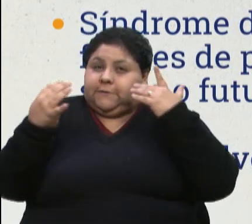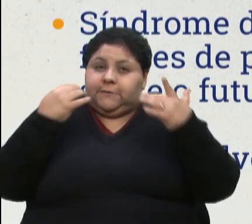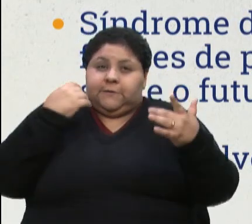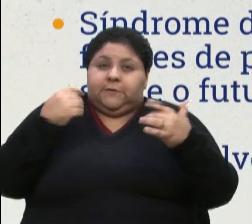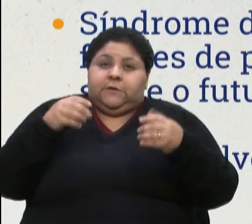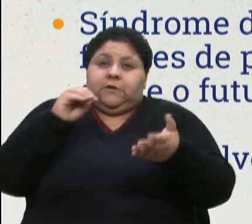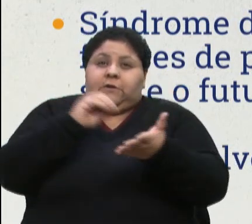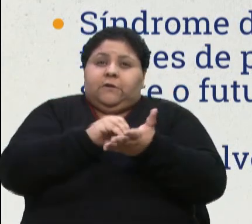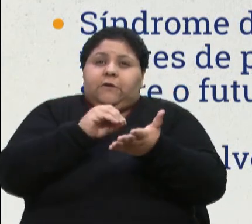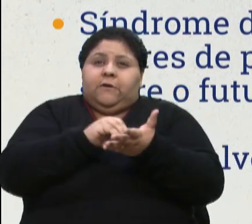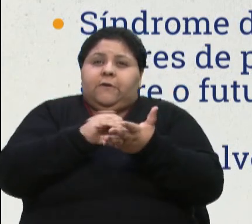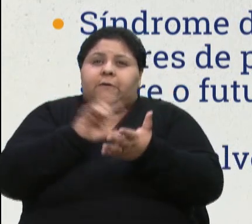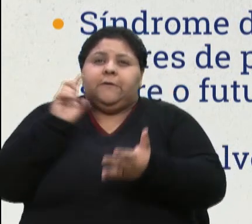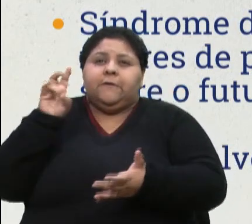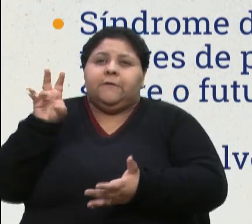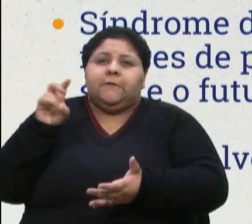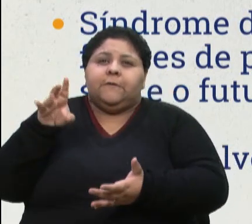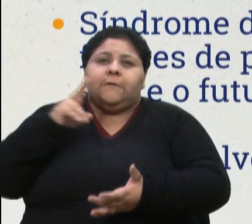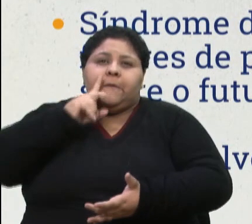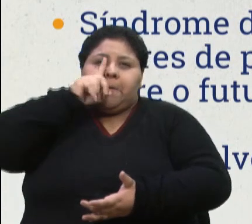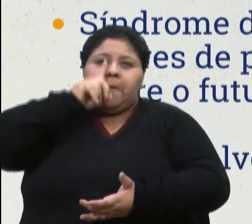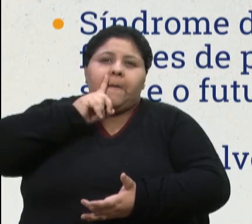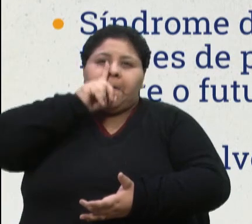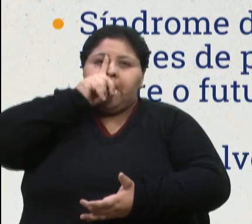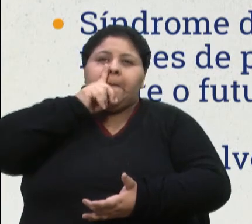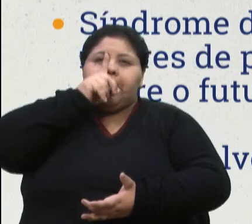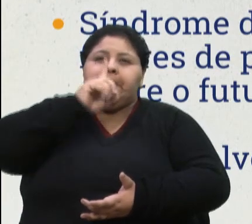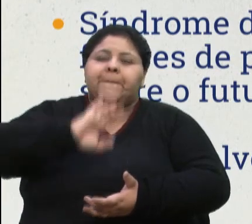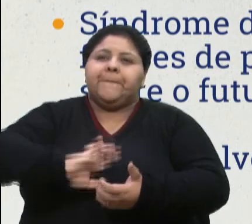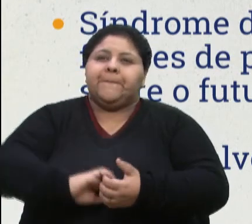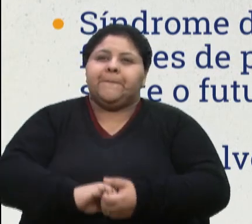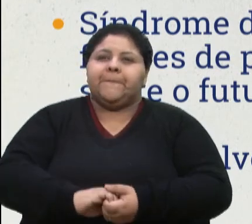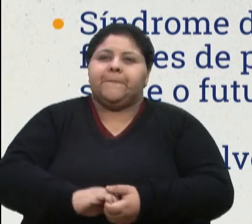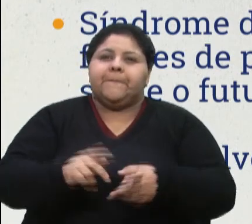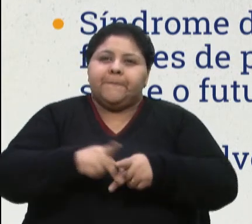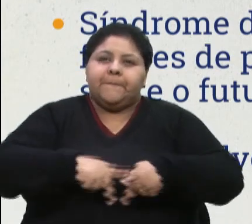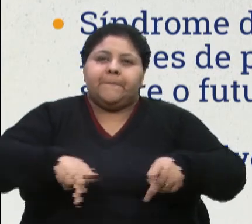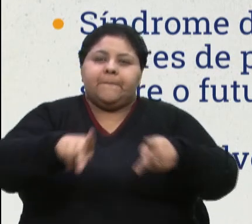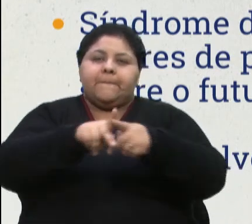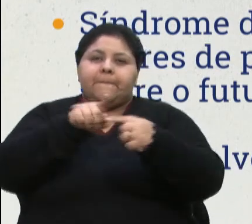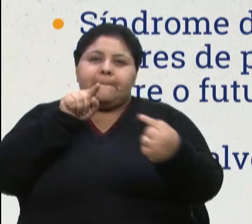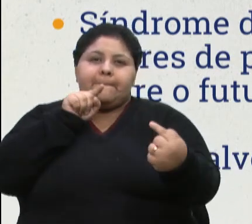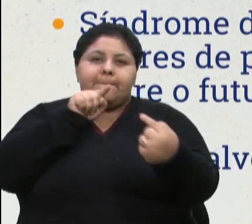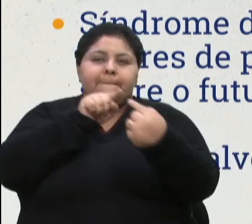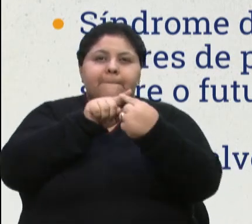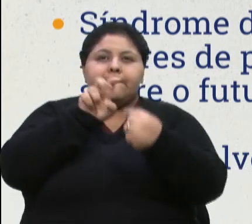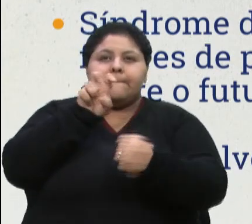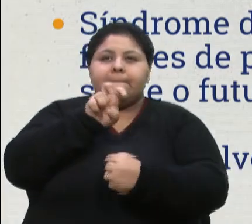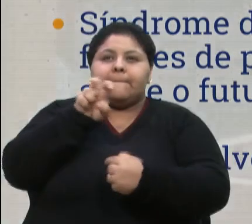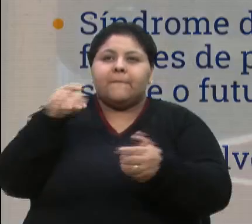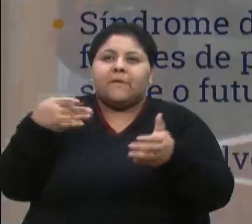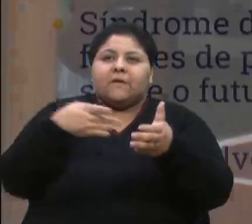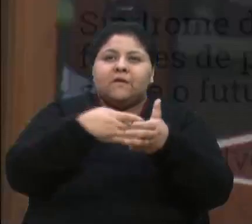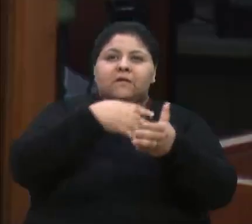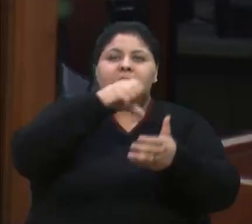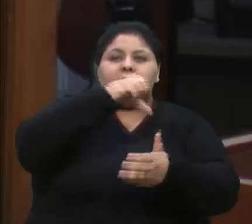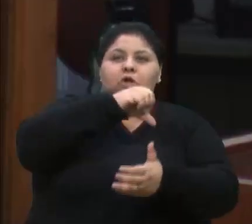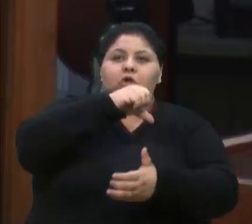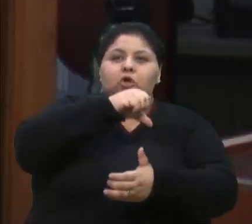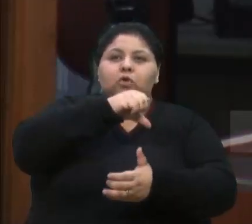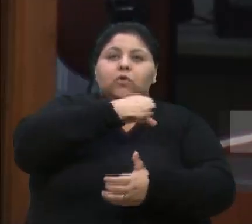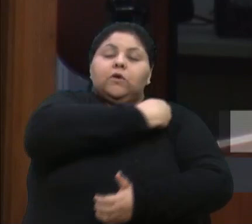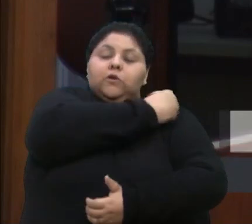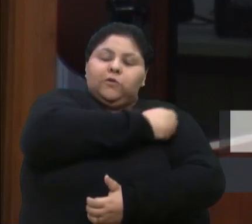abstinência, fatores de risco e fatores de proteção. O público-alvo é o 5º até o 9º ano.